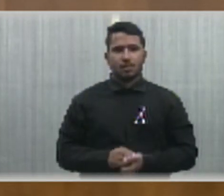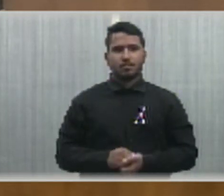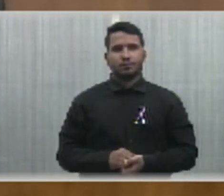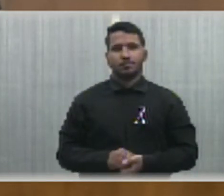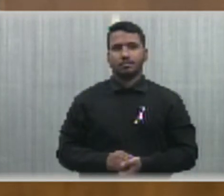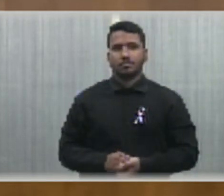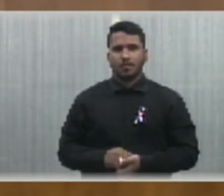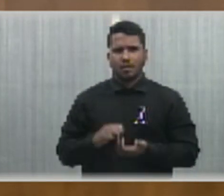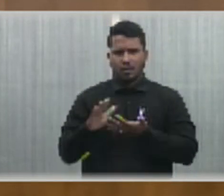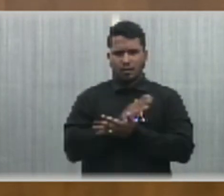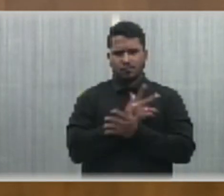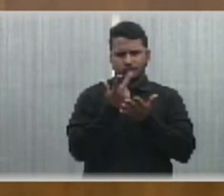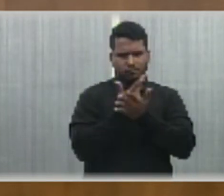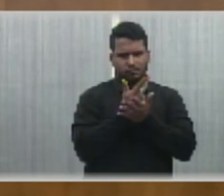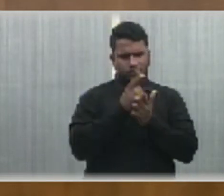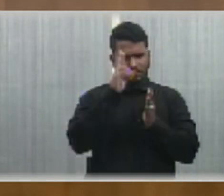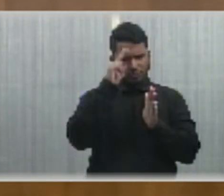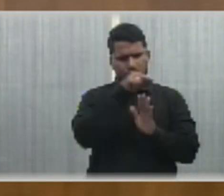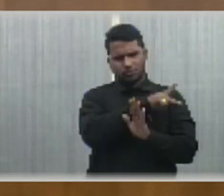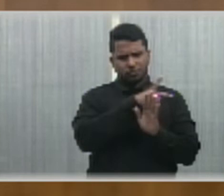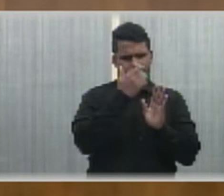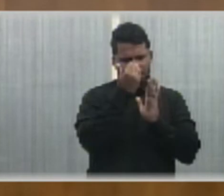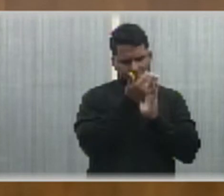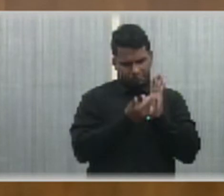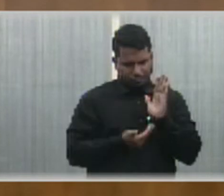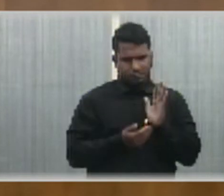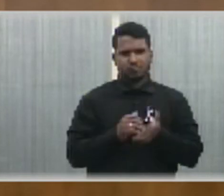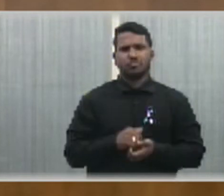São irregularidades, senhor presidente, que realmente